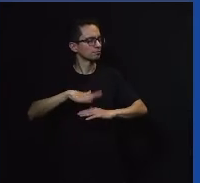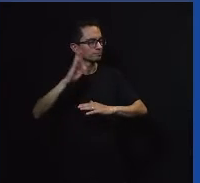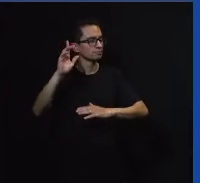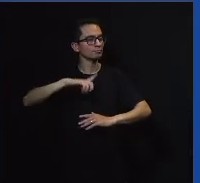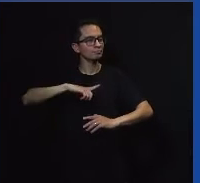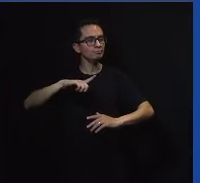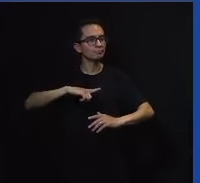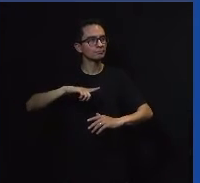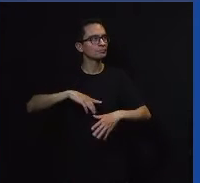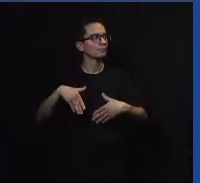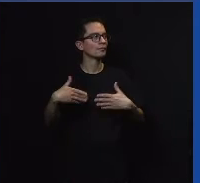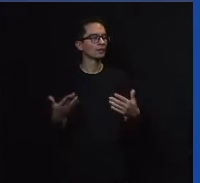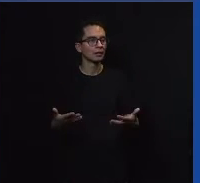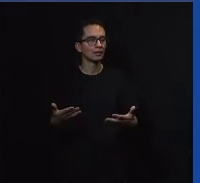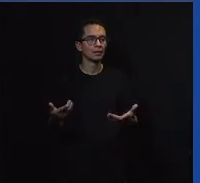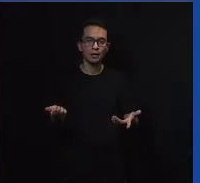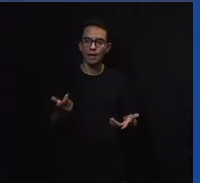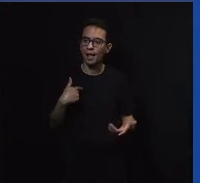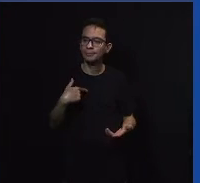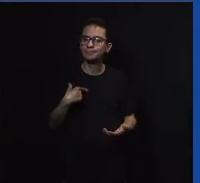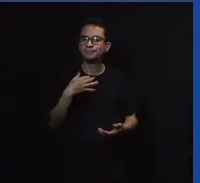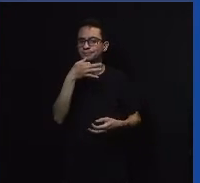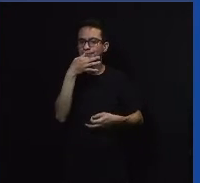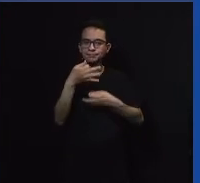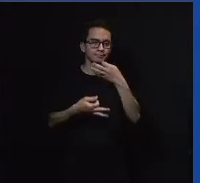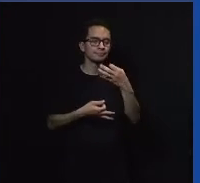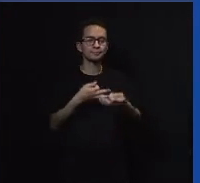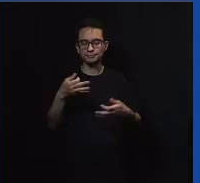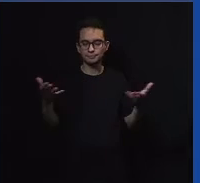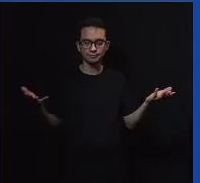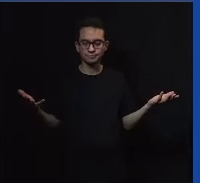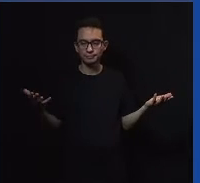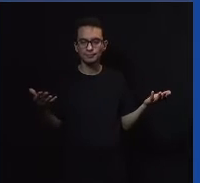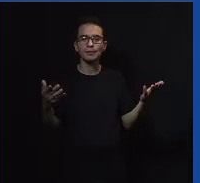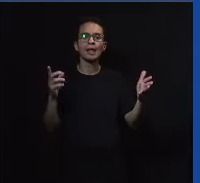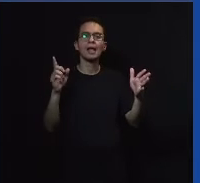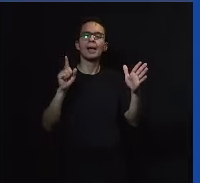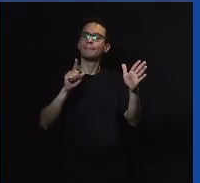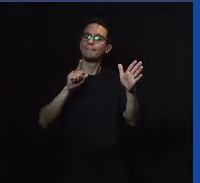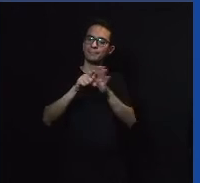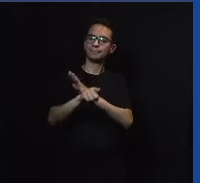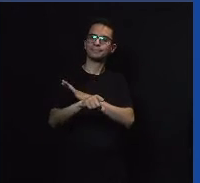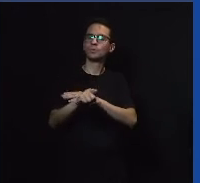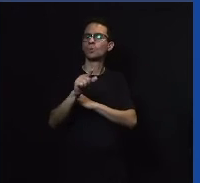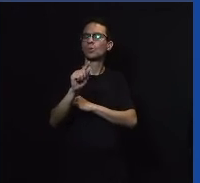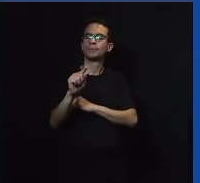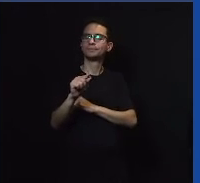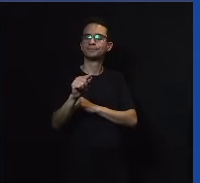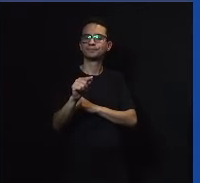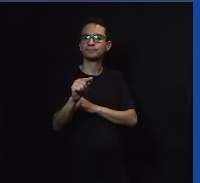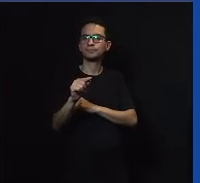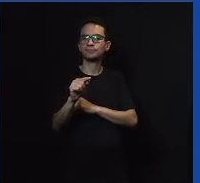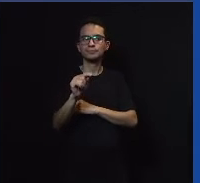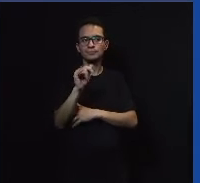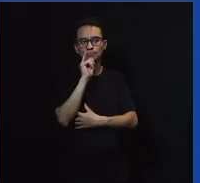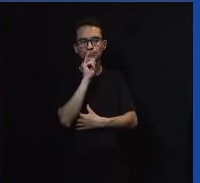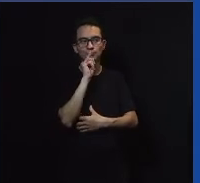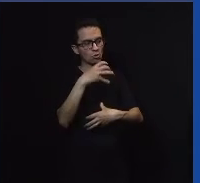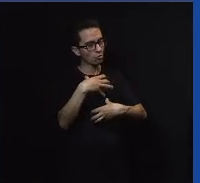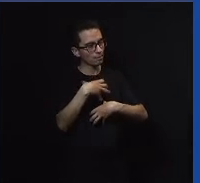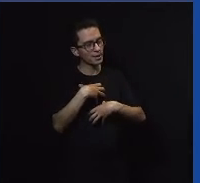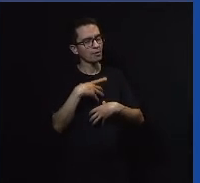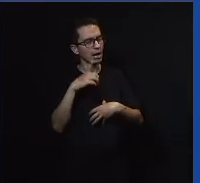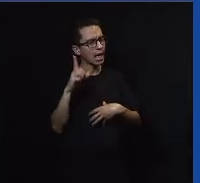Eu queria fazer um comentário que acho que tem uma máxima que responde bem essa pergunta, Gustavo, que é aquela de que o meio é a mensagem,